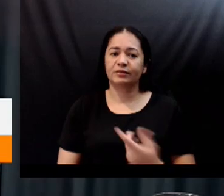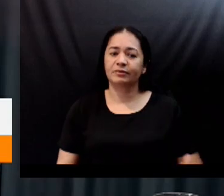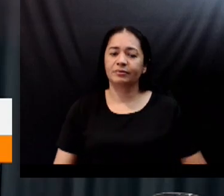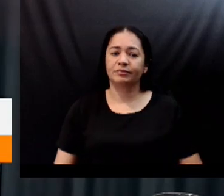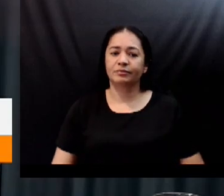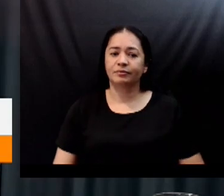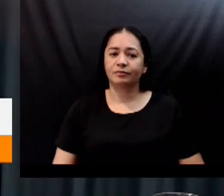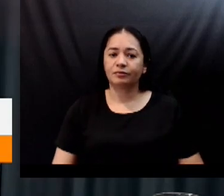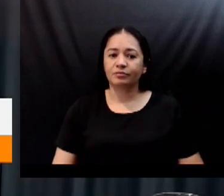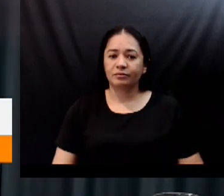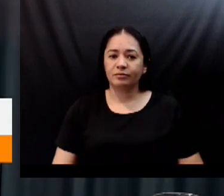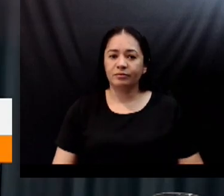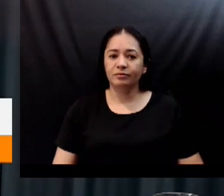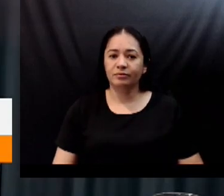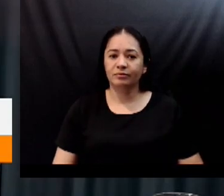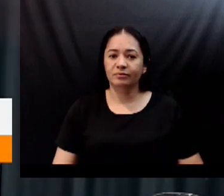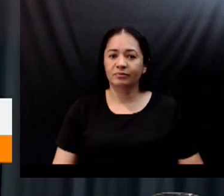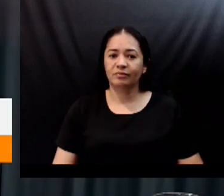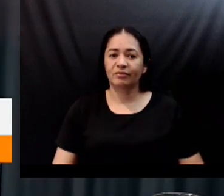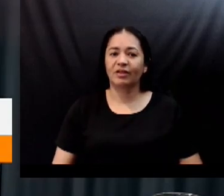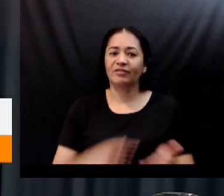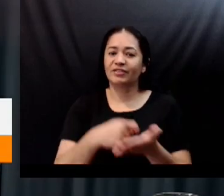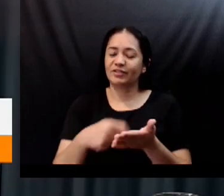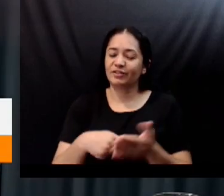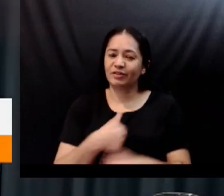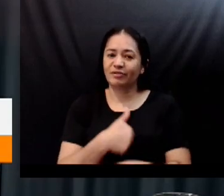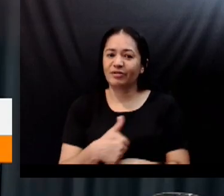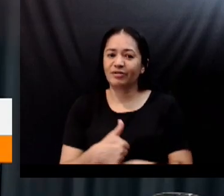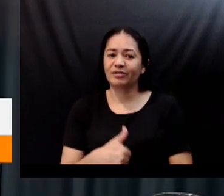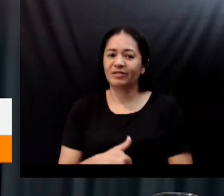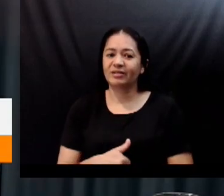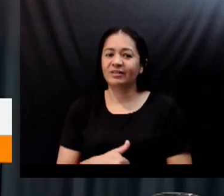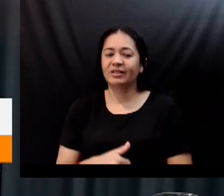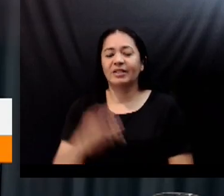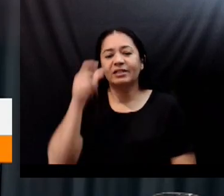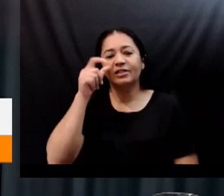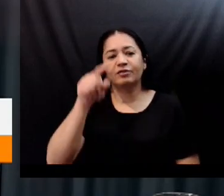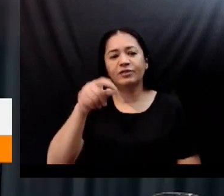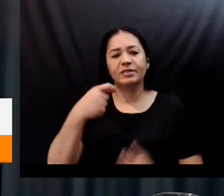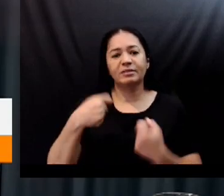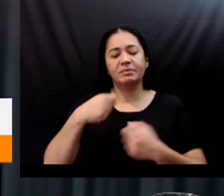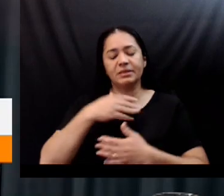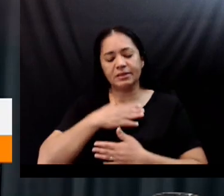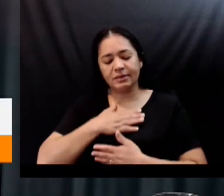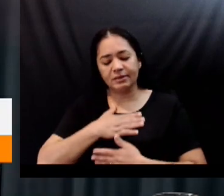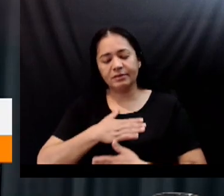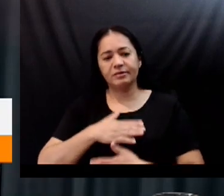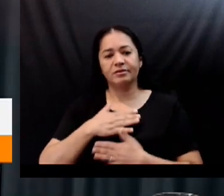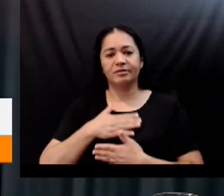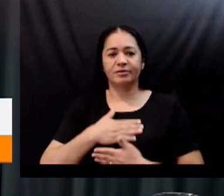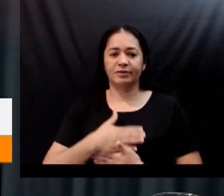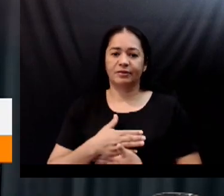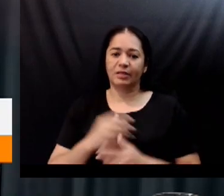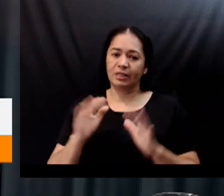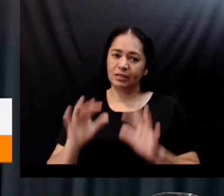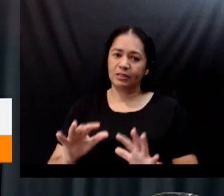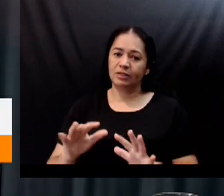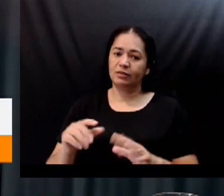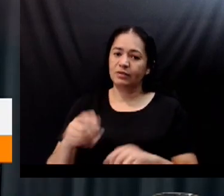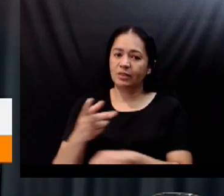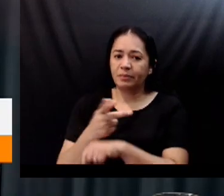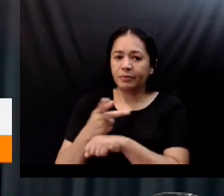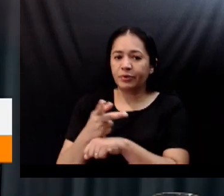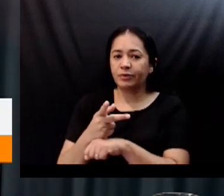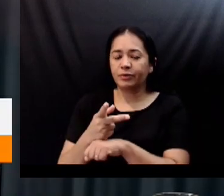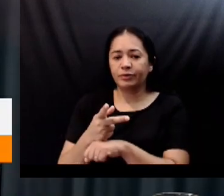nosso aval enquanto profissional, que é interessante que você descanse. Então, eu acho que é isso, você buscar em si mesma, sabe,